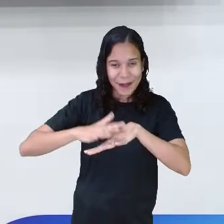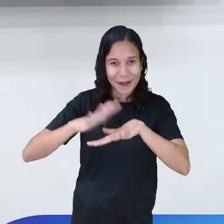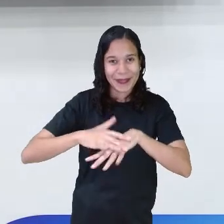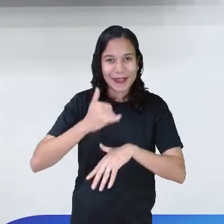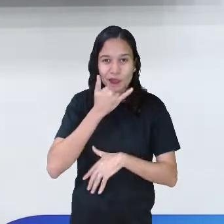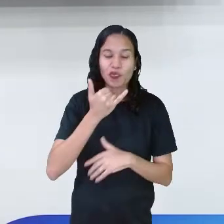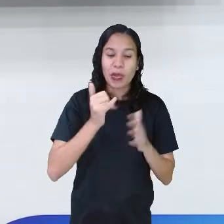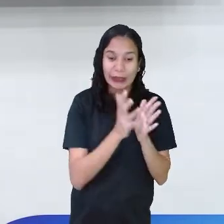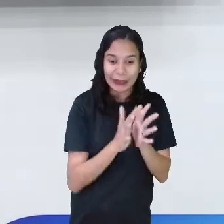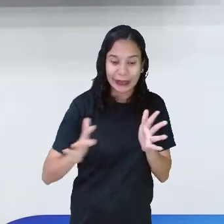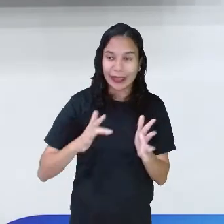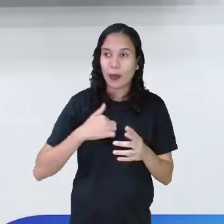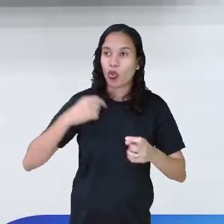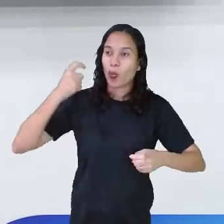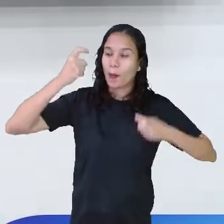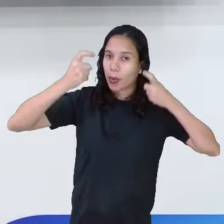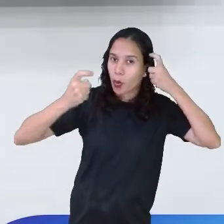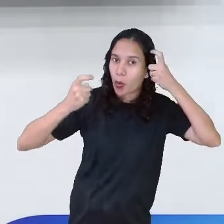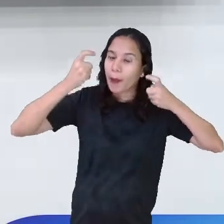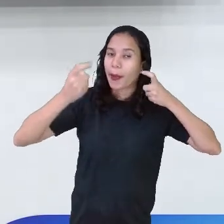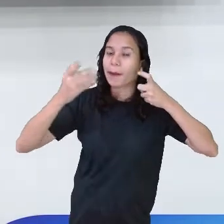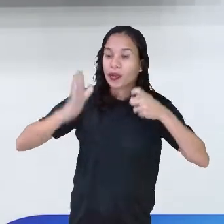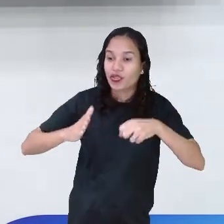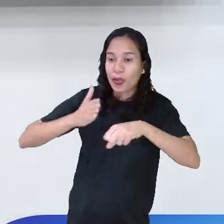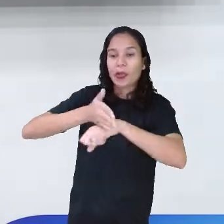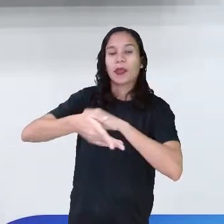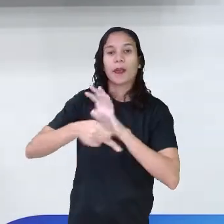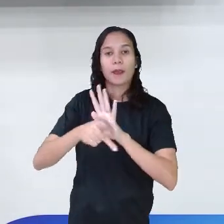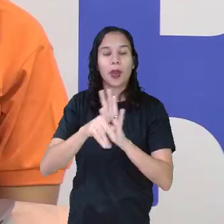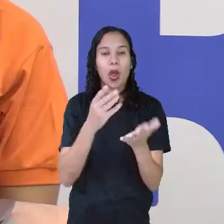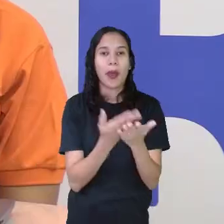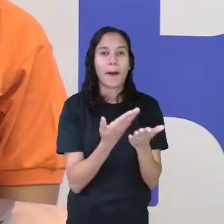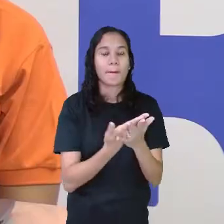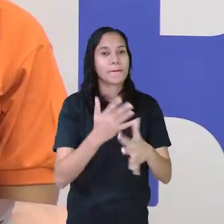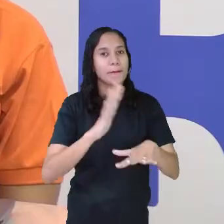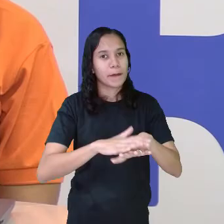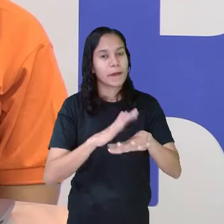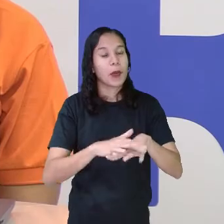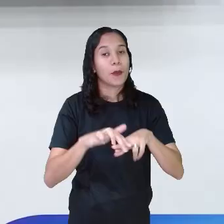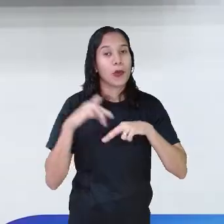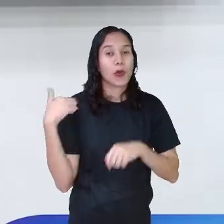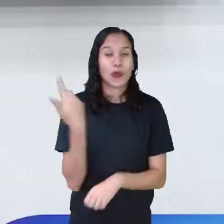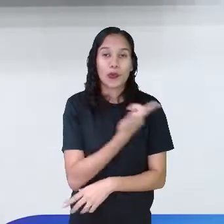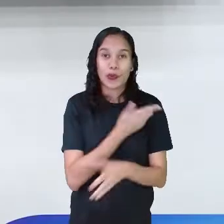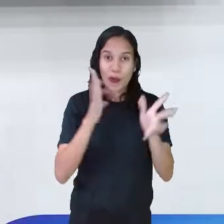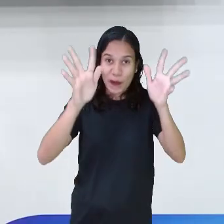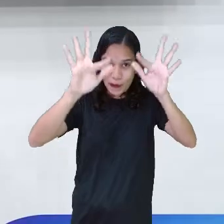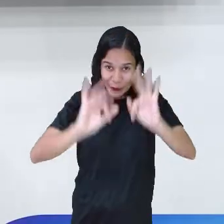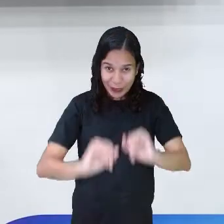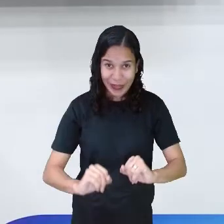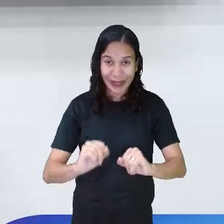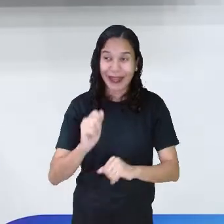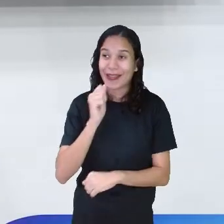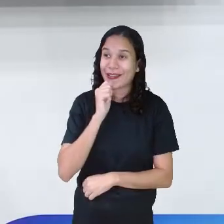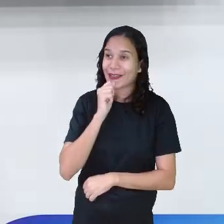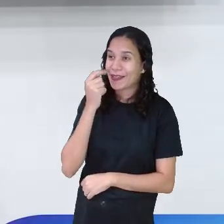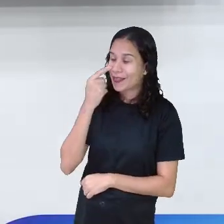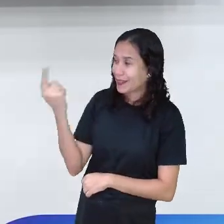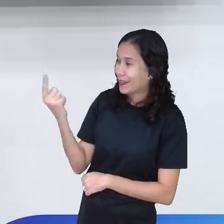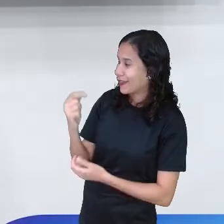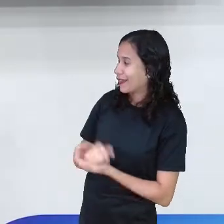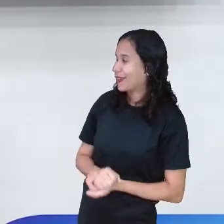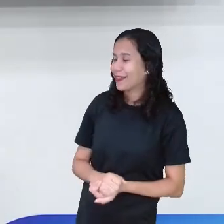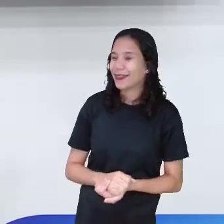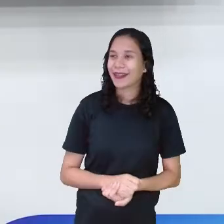até um pouco assim preocupada, né? Porque eu já entrei na aula da aula de matemática, então estamos finalizando. Tem aí alguns